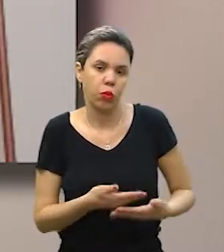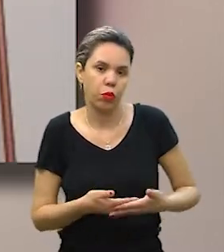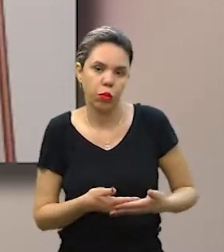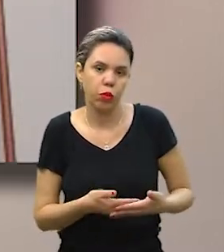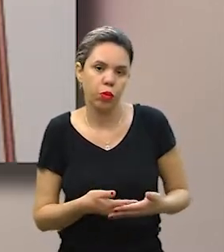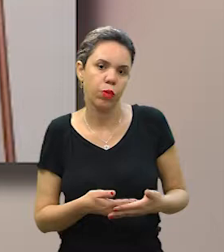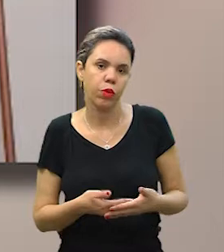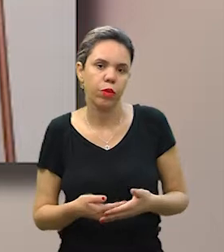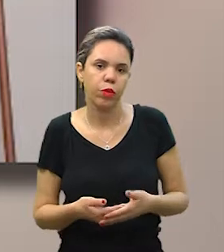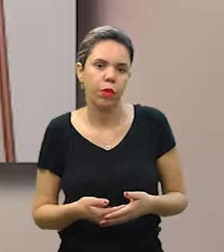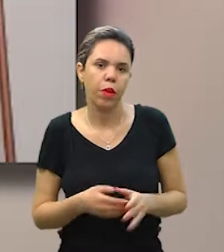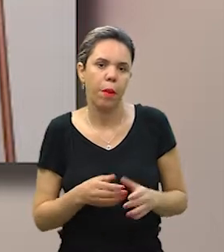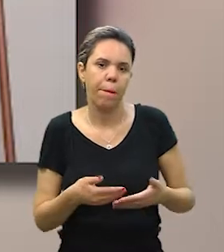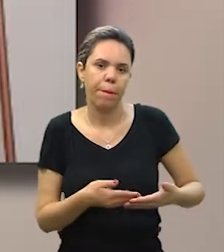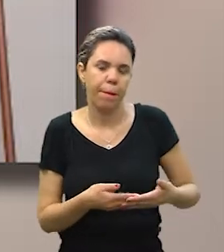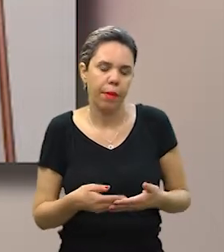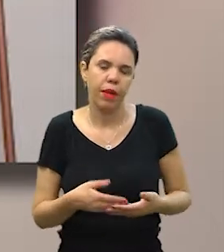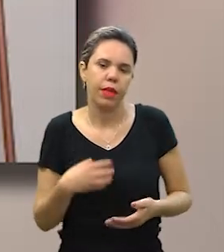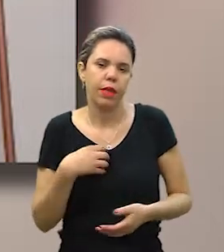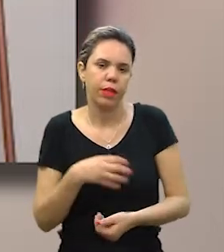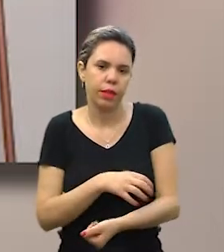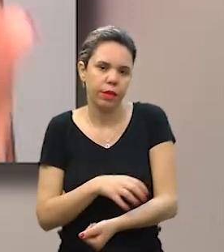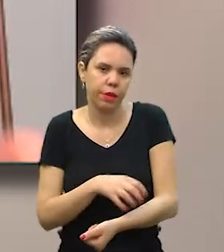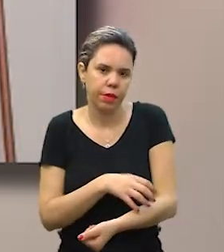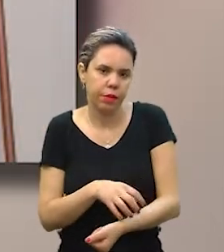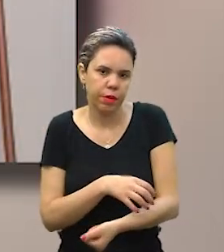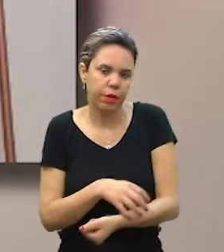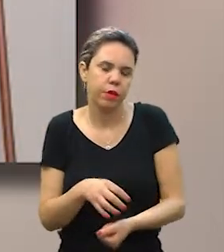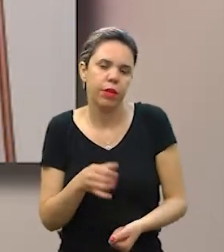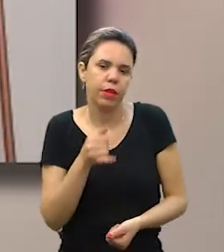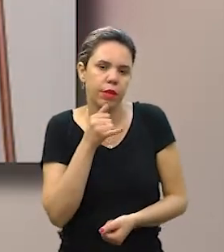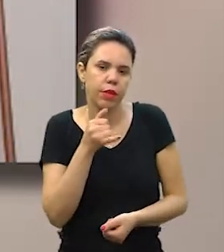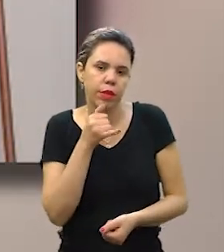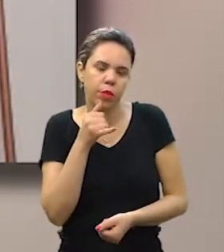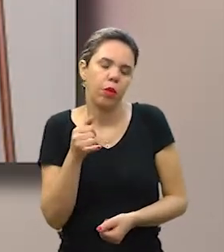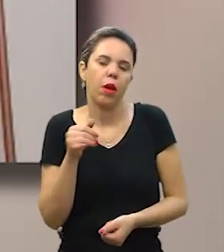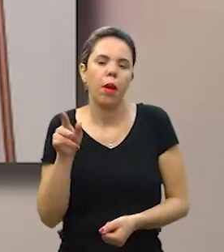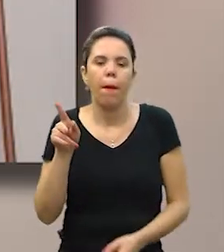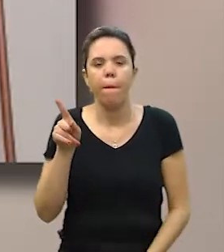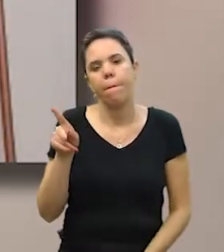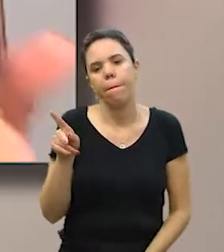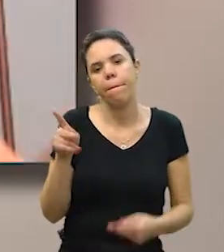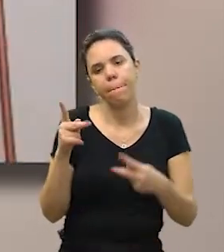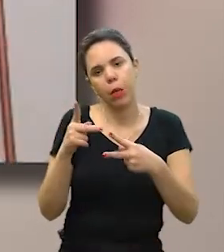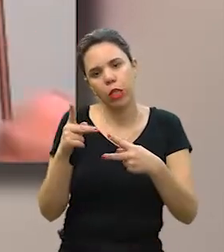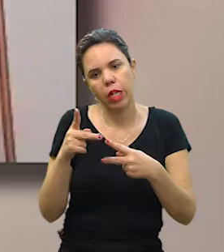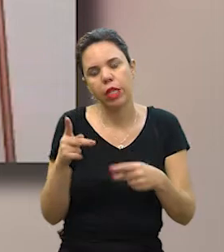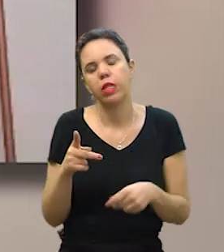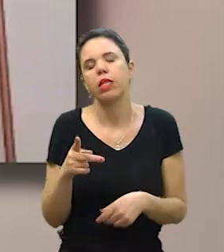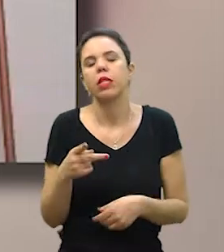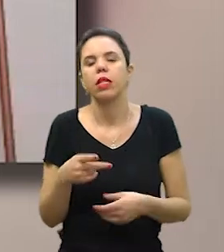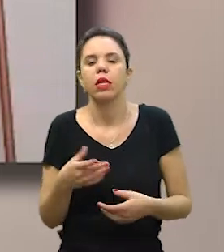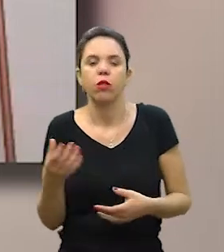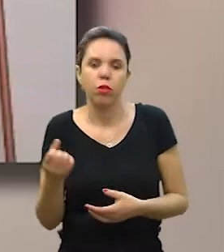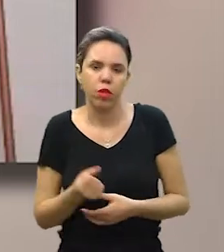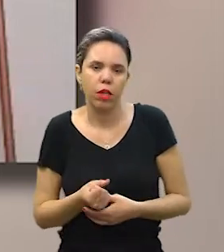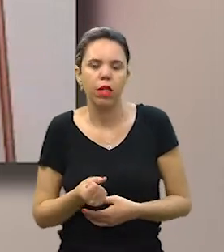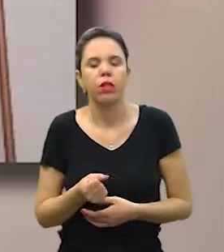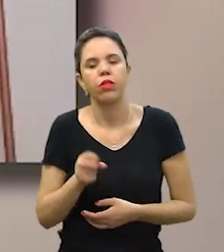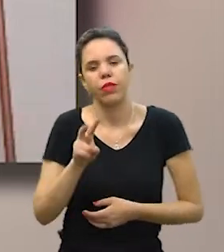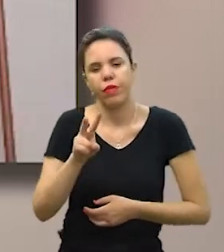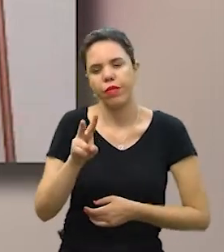relacionada mais àqueles bebês com alergia à proteína do leite, né? De vaca, que é o APLV, e aí a gente tem que fazer